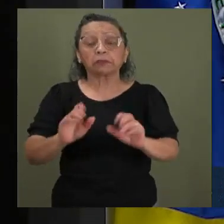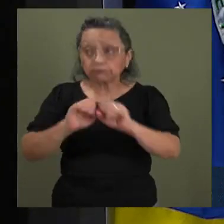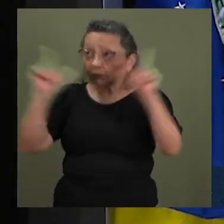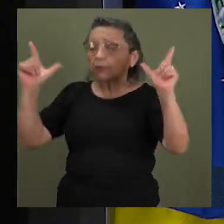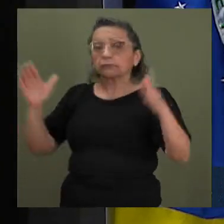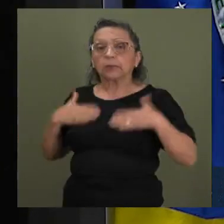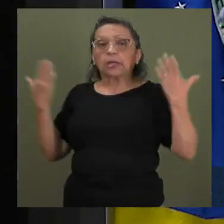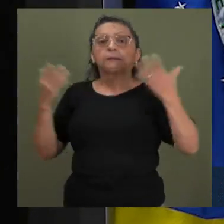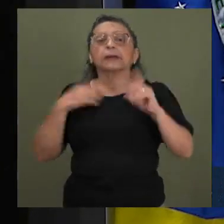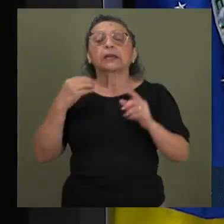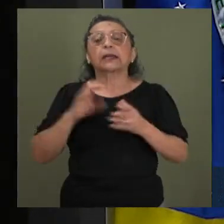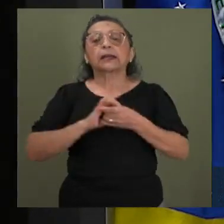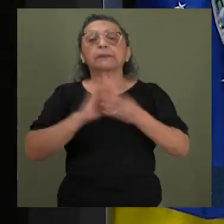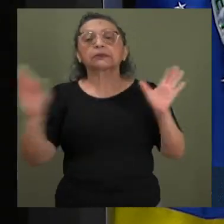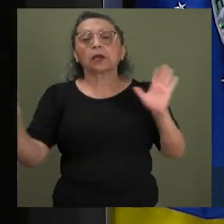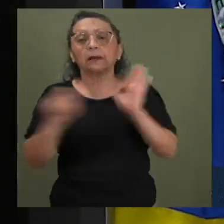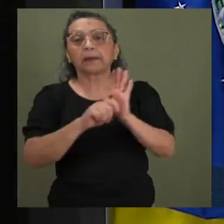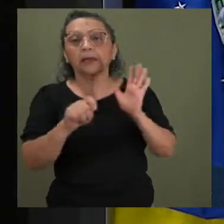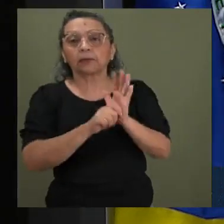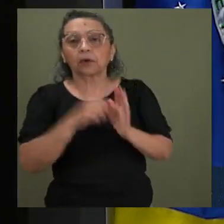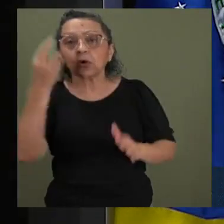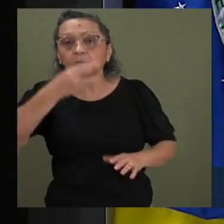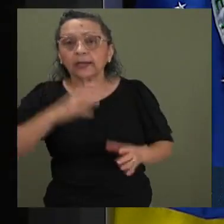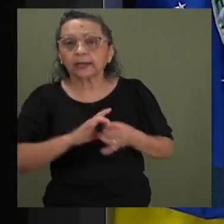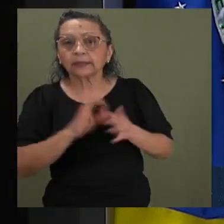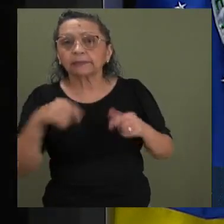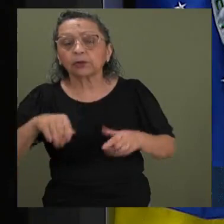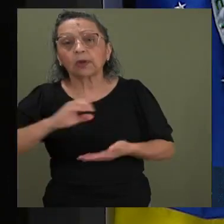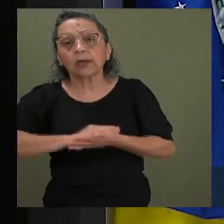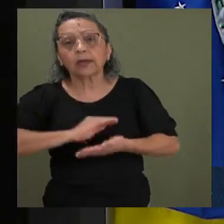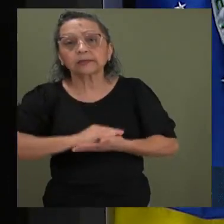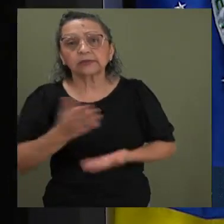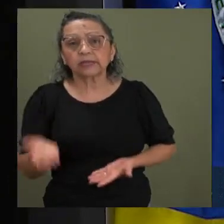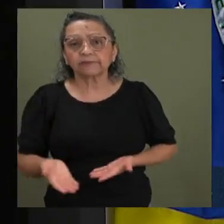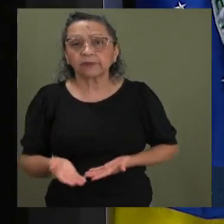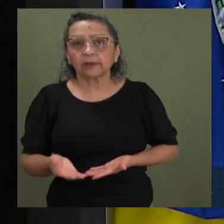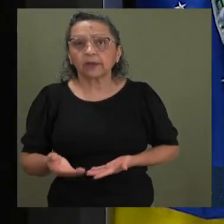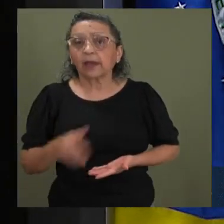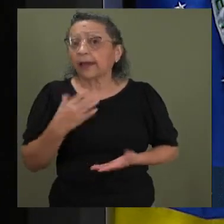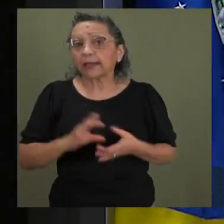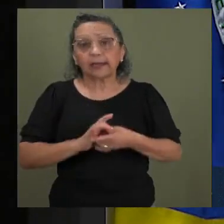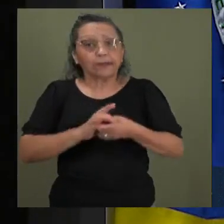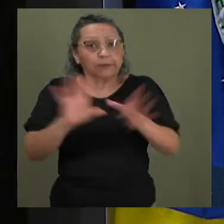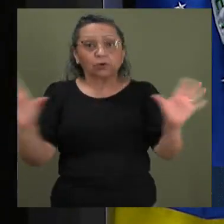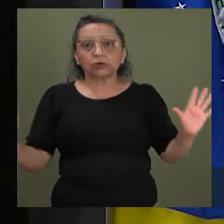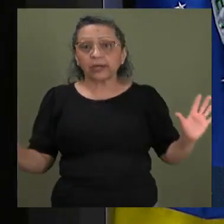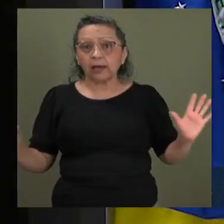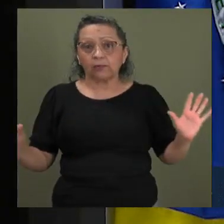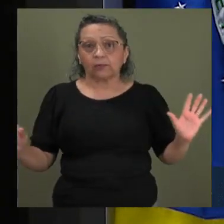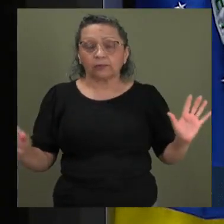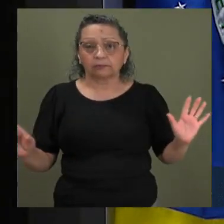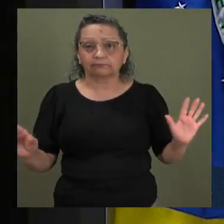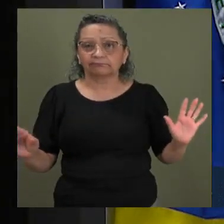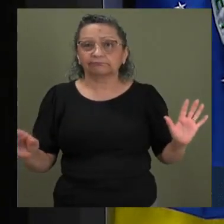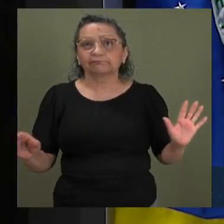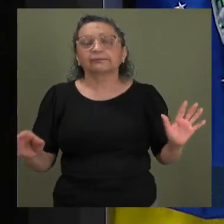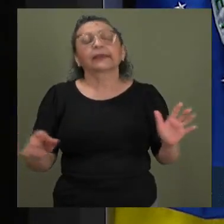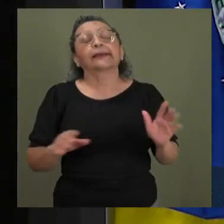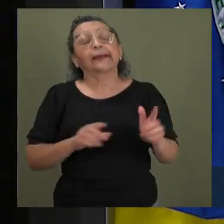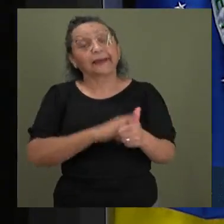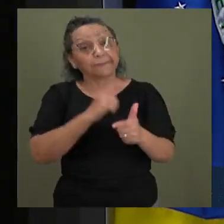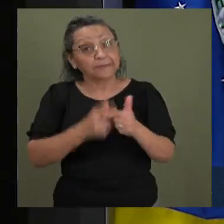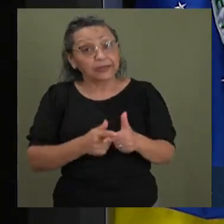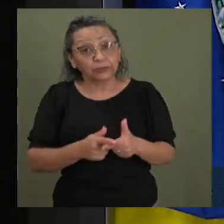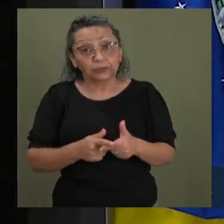da maconha legalizado pelo STF. Aí é a porteira aberta. Repito, já não